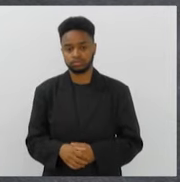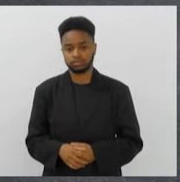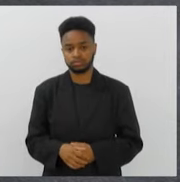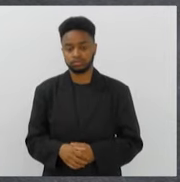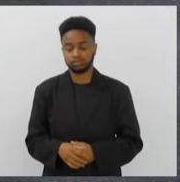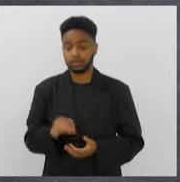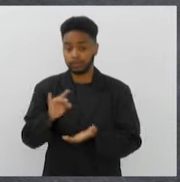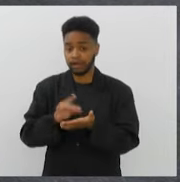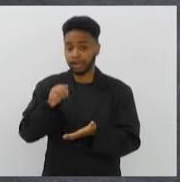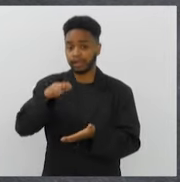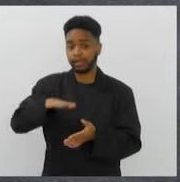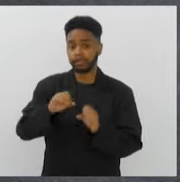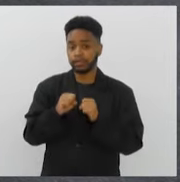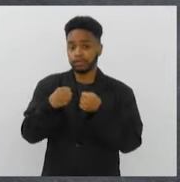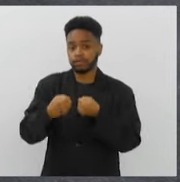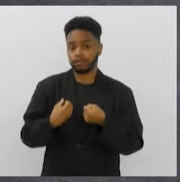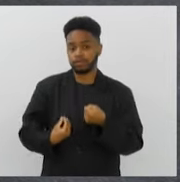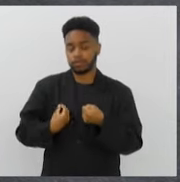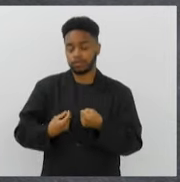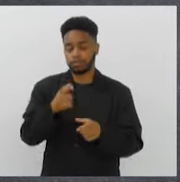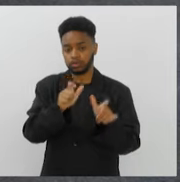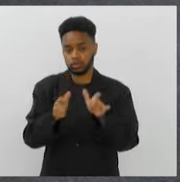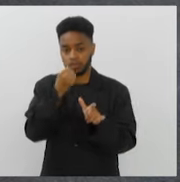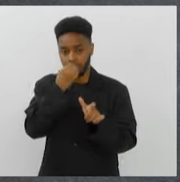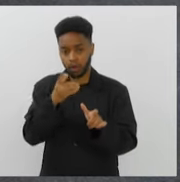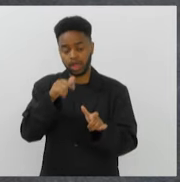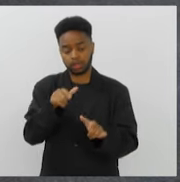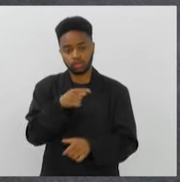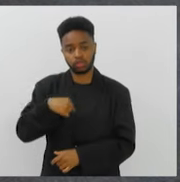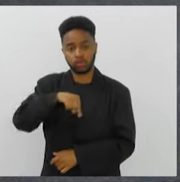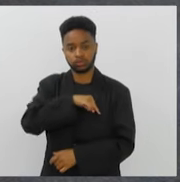Quem defende a vida do cidadão de bem aqui somos nós.